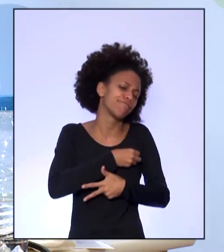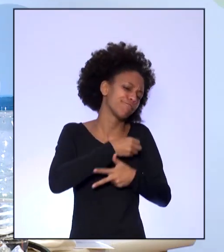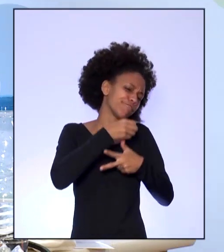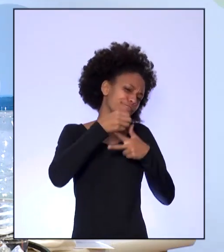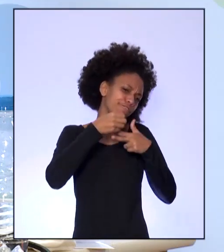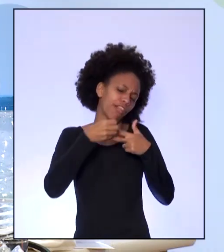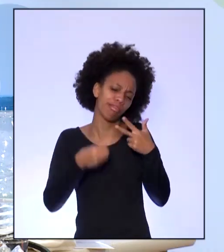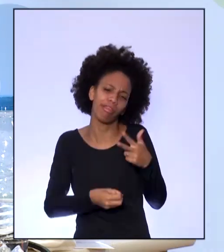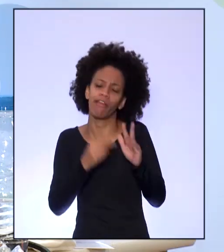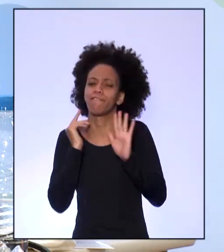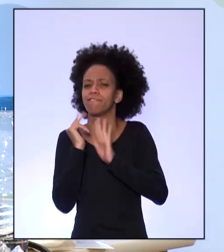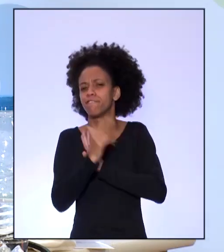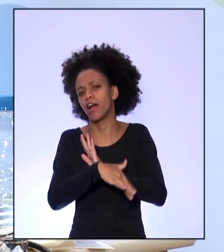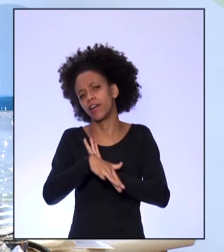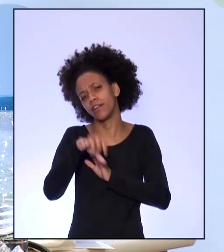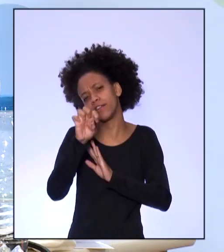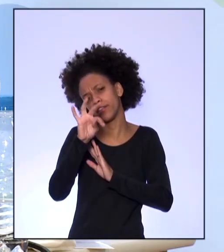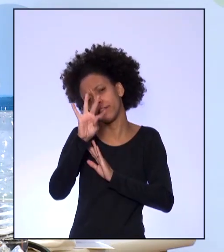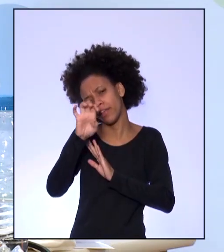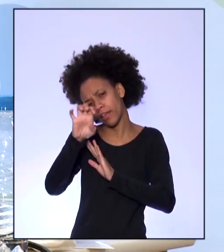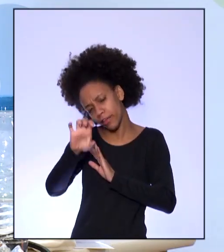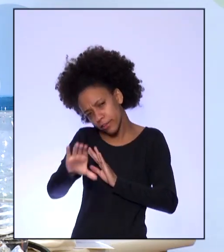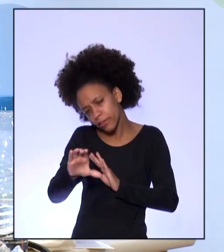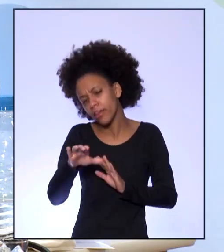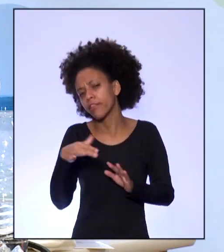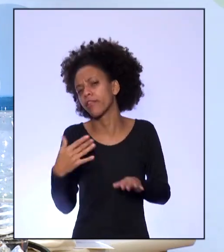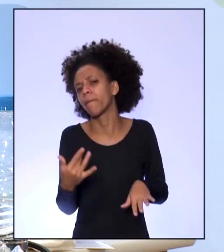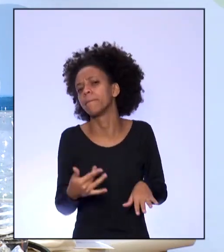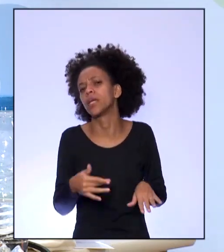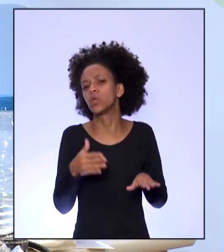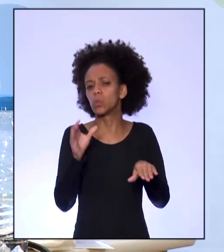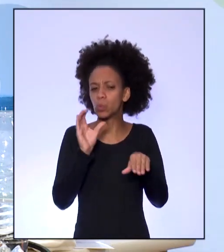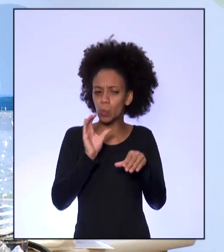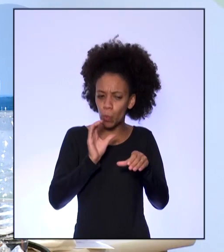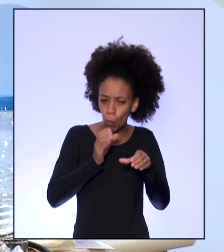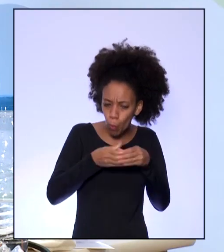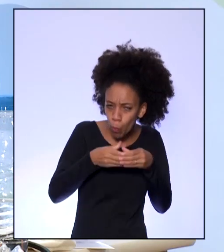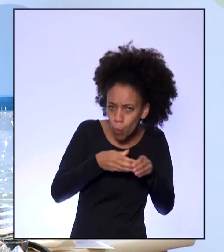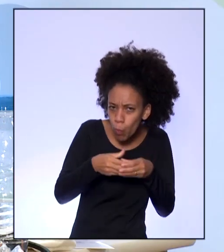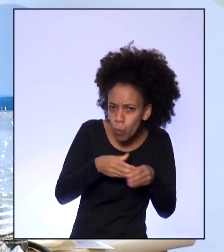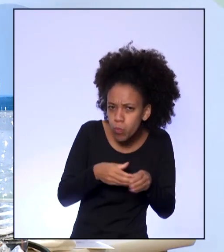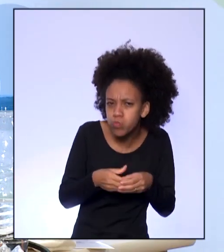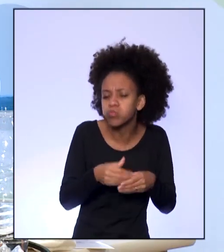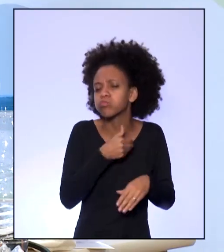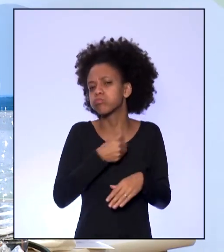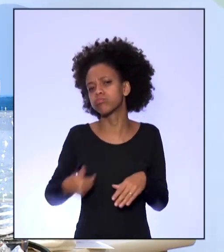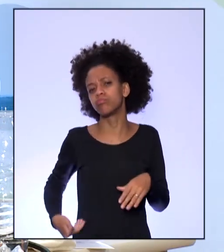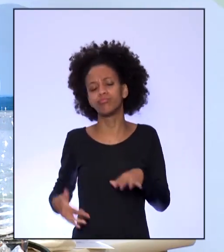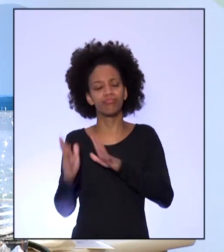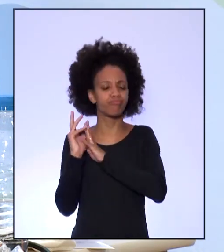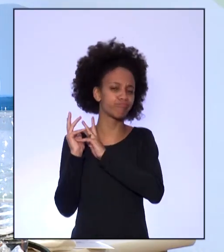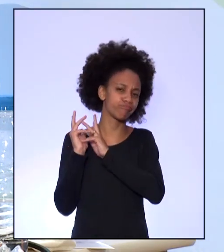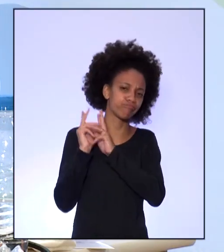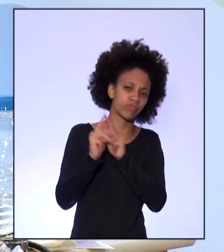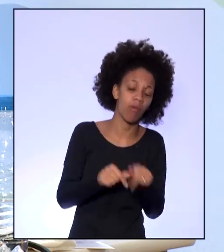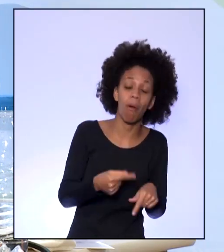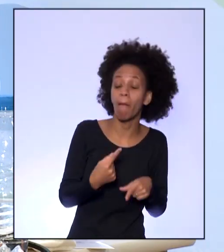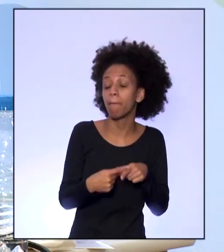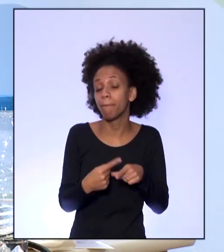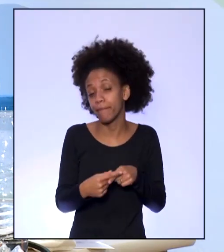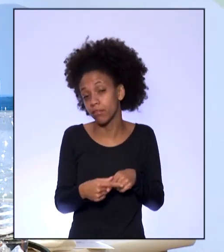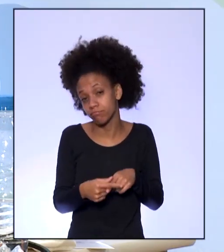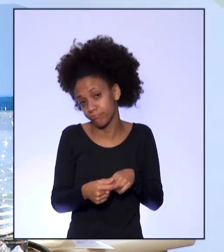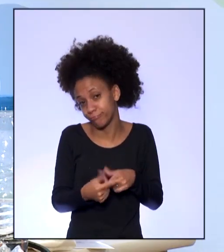que vocês farão mais adiante, Enem, concursos públicos. A gente tudo tem costume de pensar que é humor, porque a gente acha graça